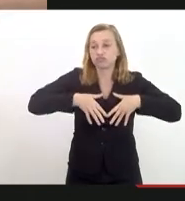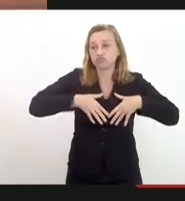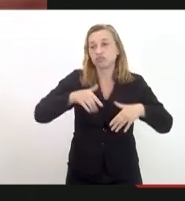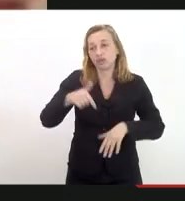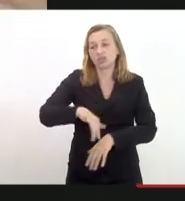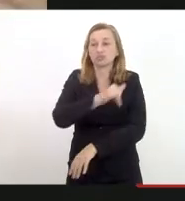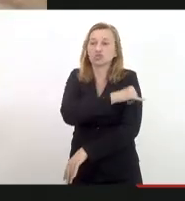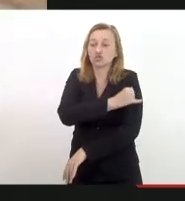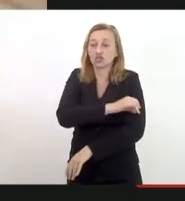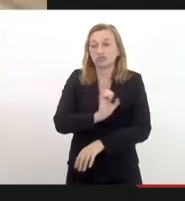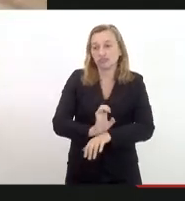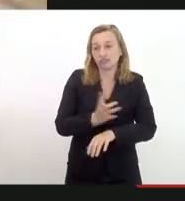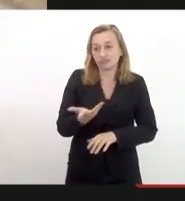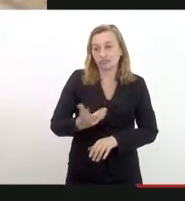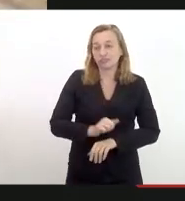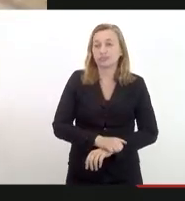Janeiro.